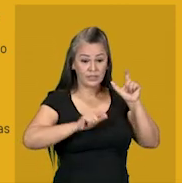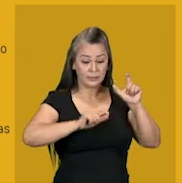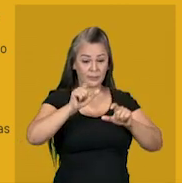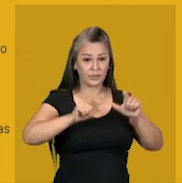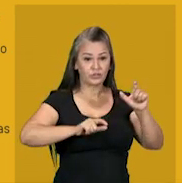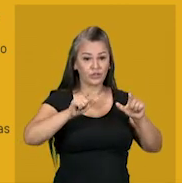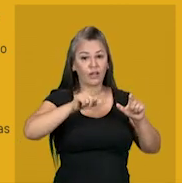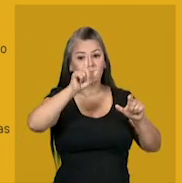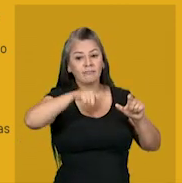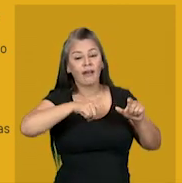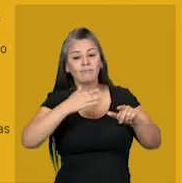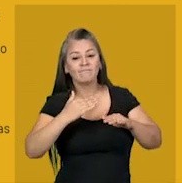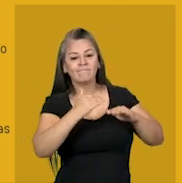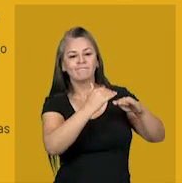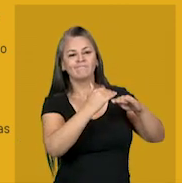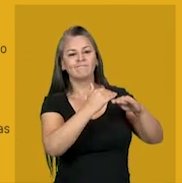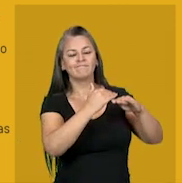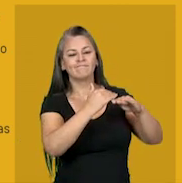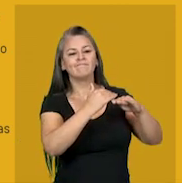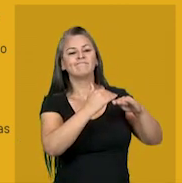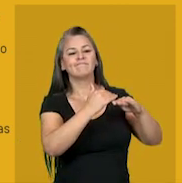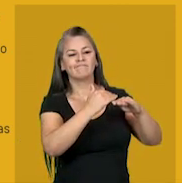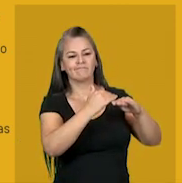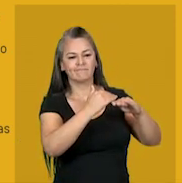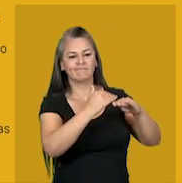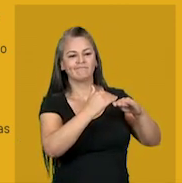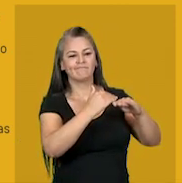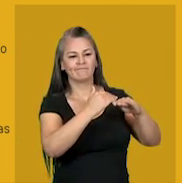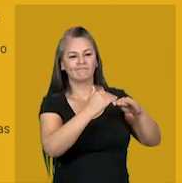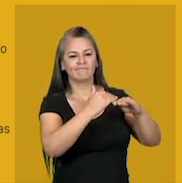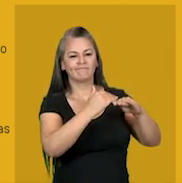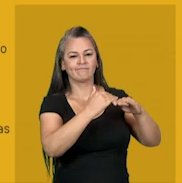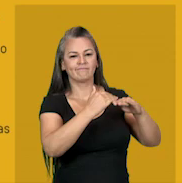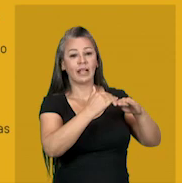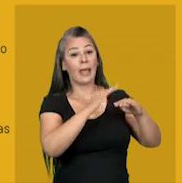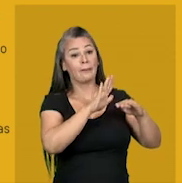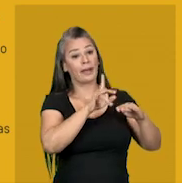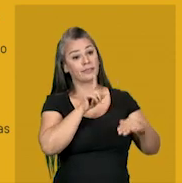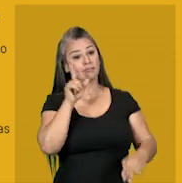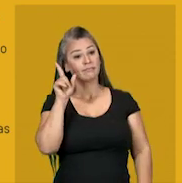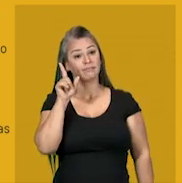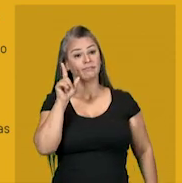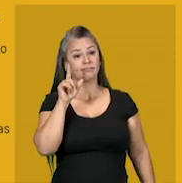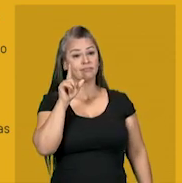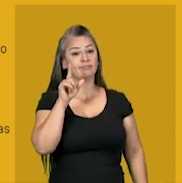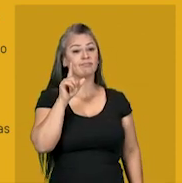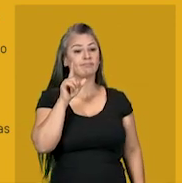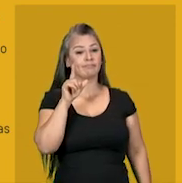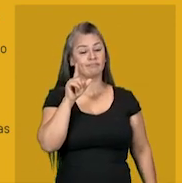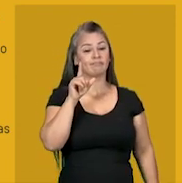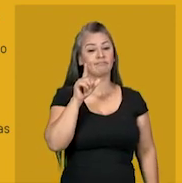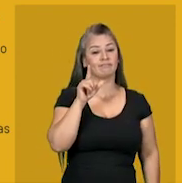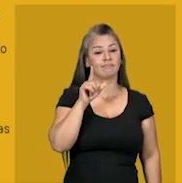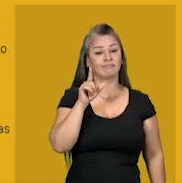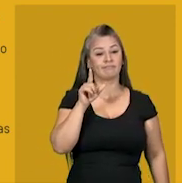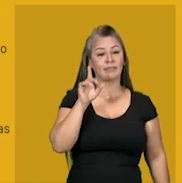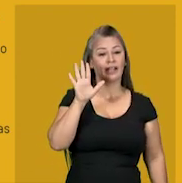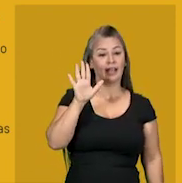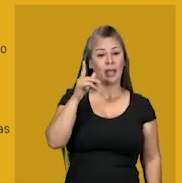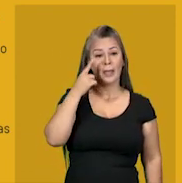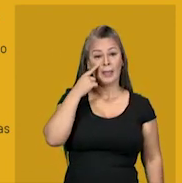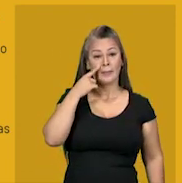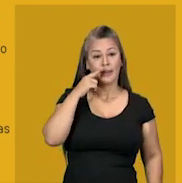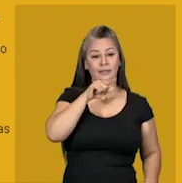mais iguais que desiguais, né? E para as visões da esquerda, as desigualdades, elas são sociais, elas